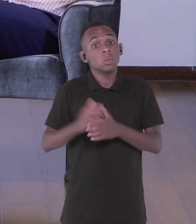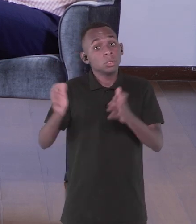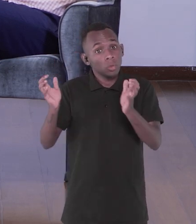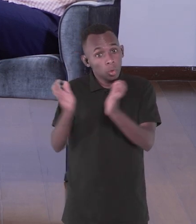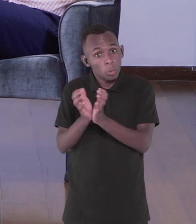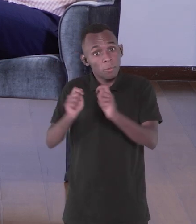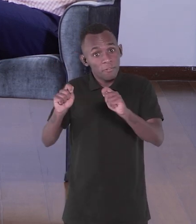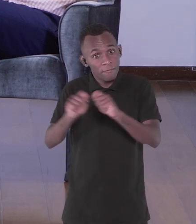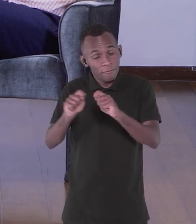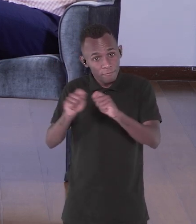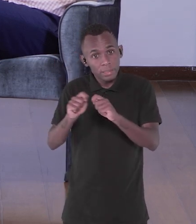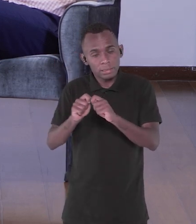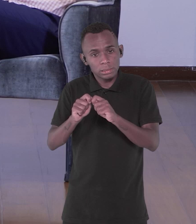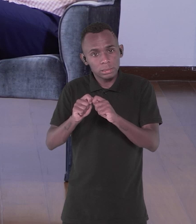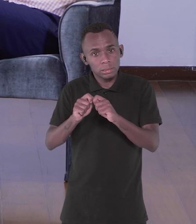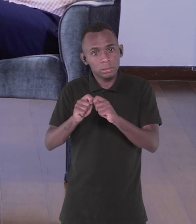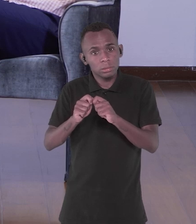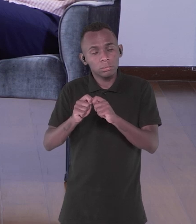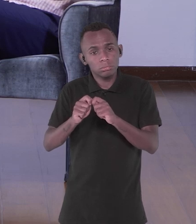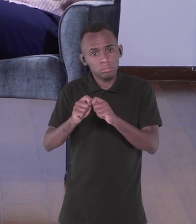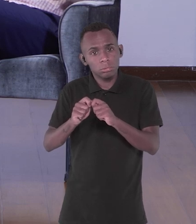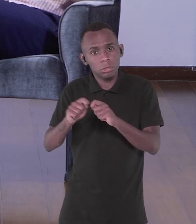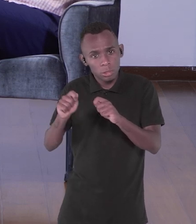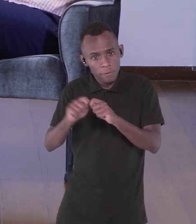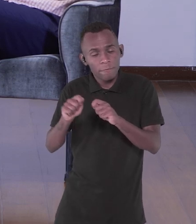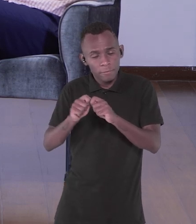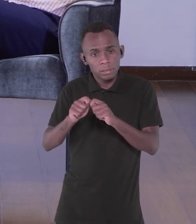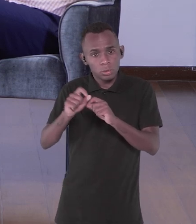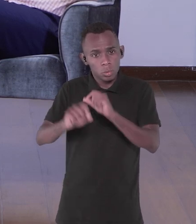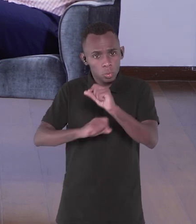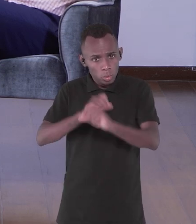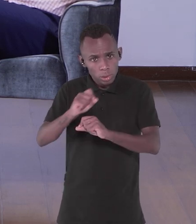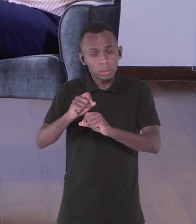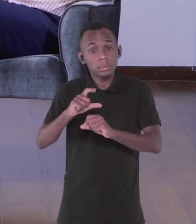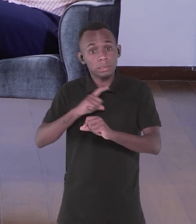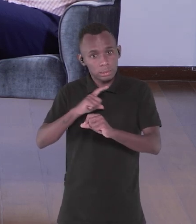fizeram de uma forma muito bem formada, isso a gente conta nesse livro aqui,